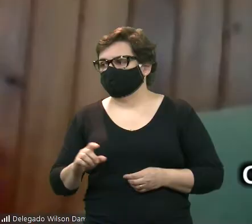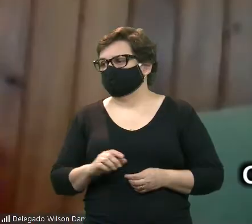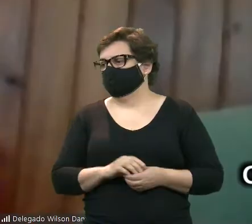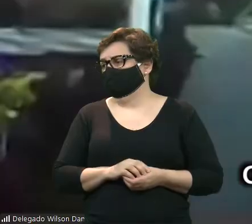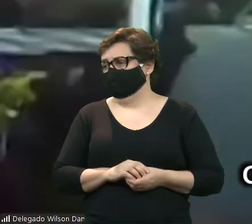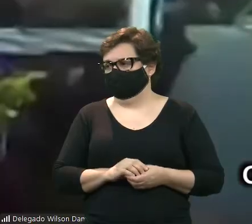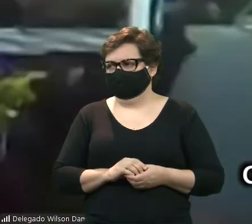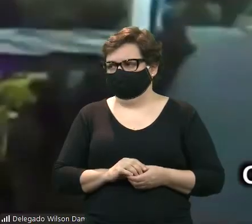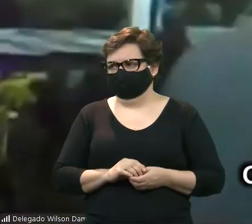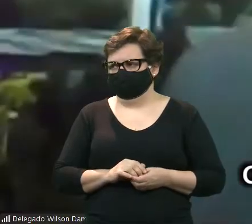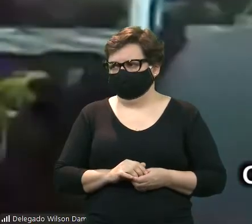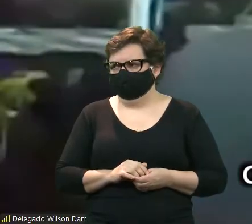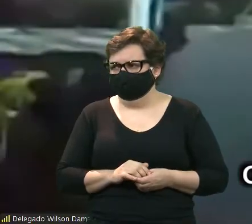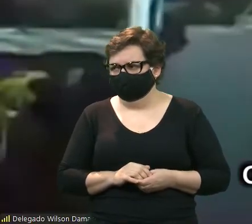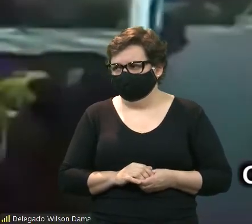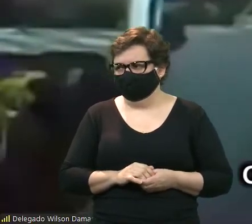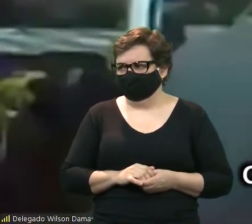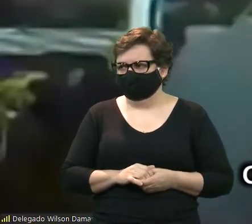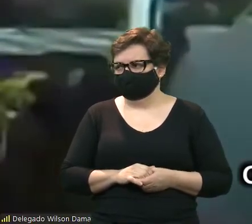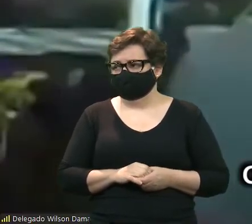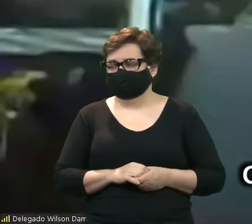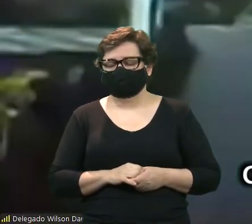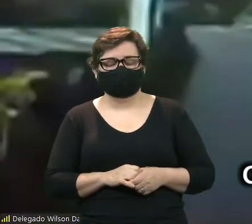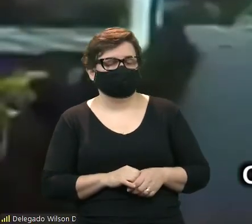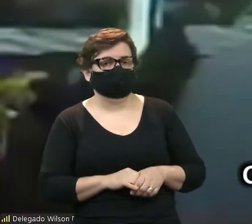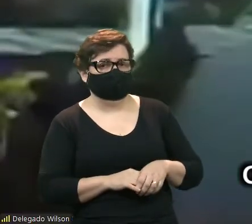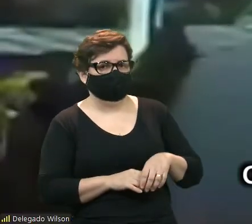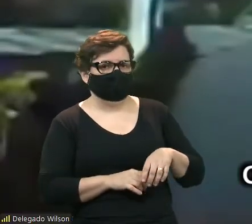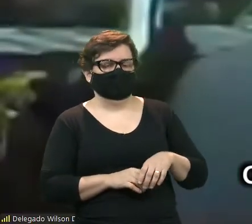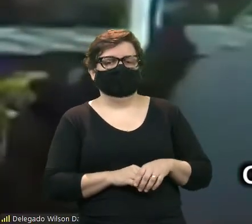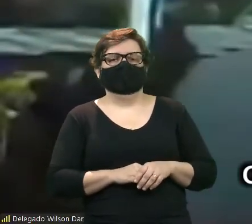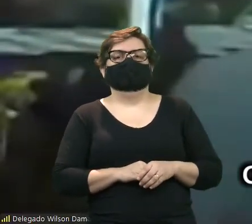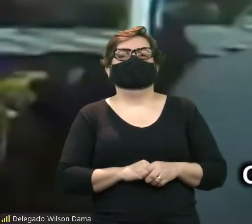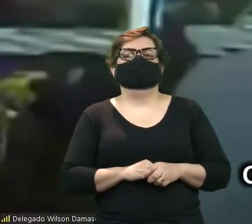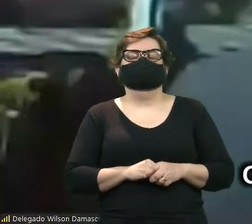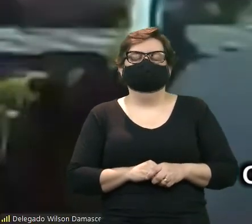Presidente, eu quero falar nesse projeto, agora em